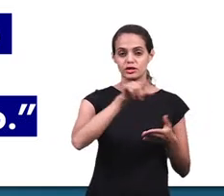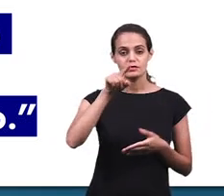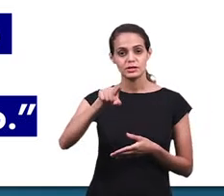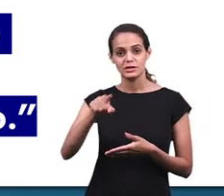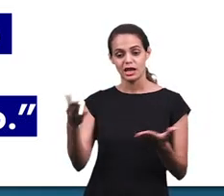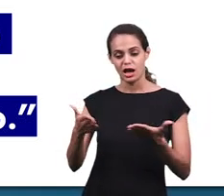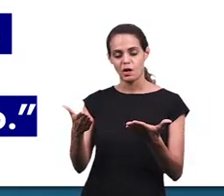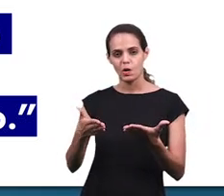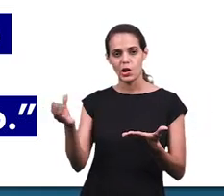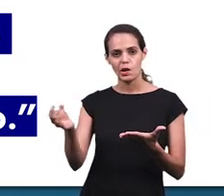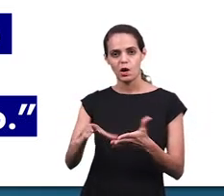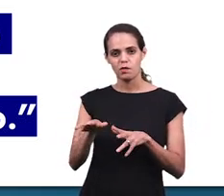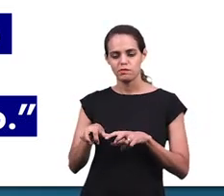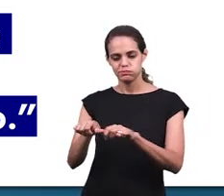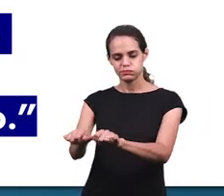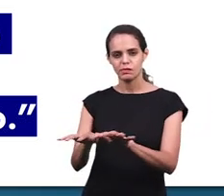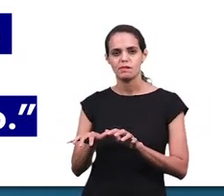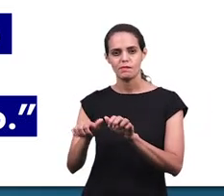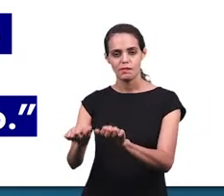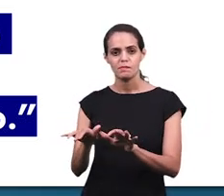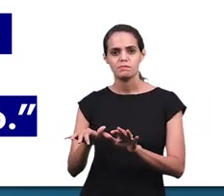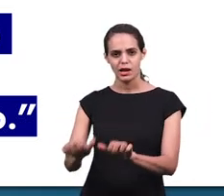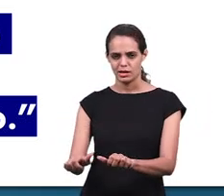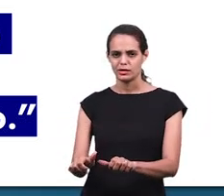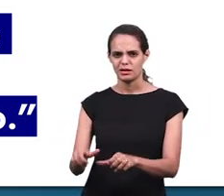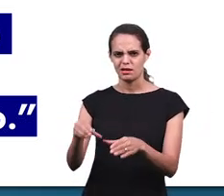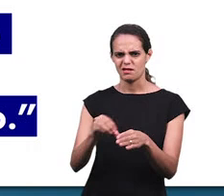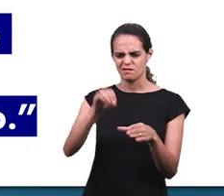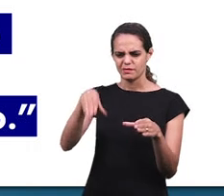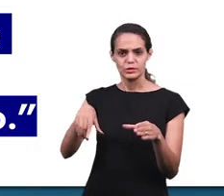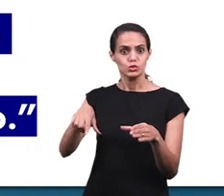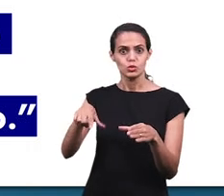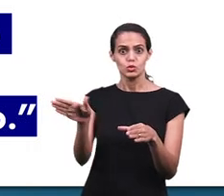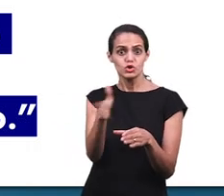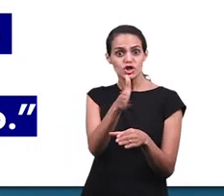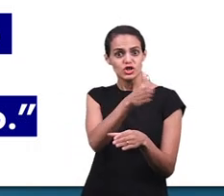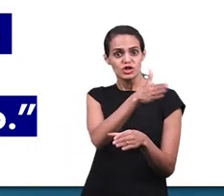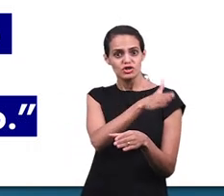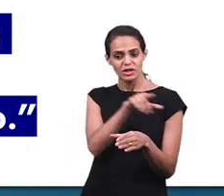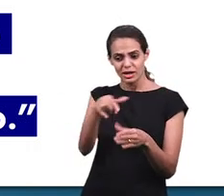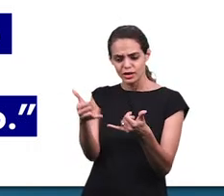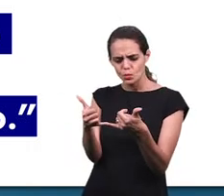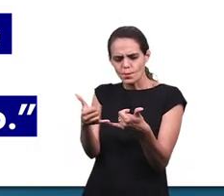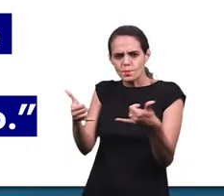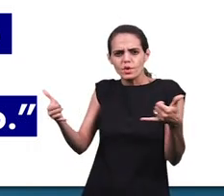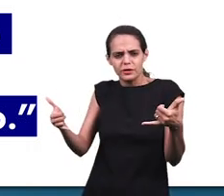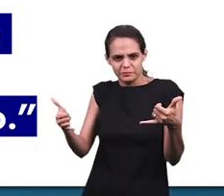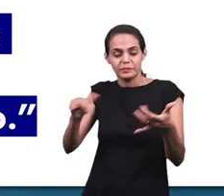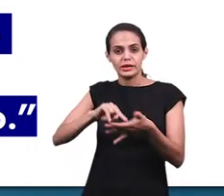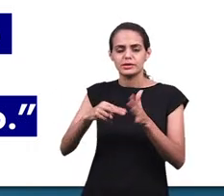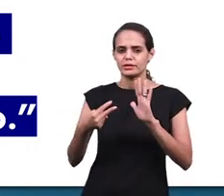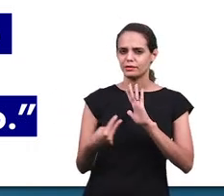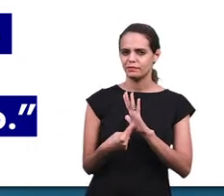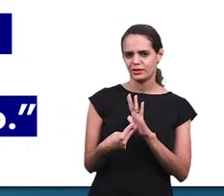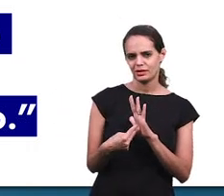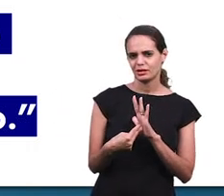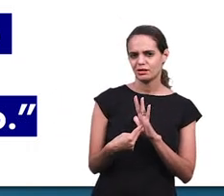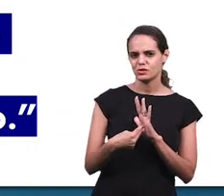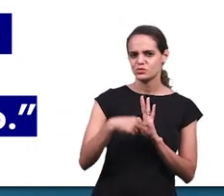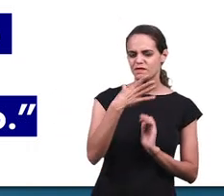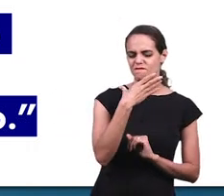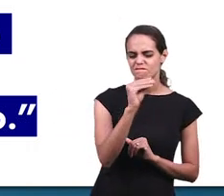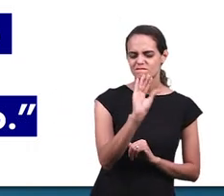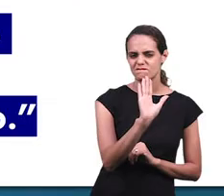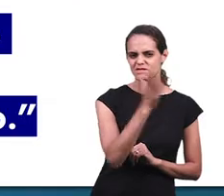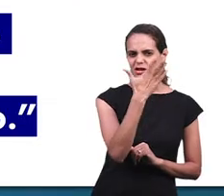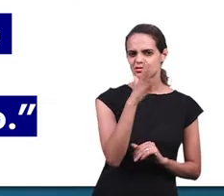nova massa, que você fique sem fermento, que significa remover todos os falsos